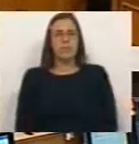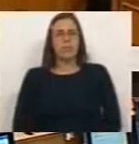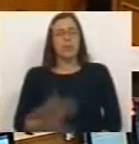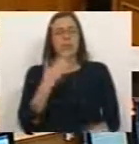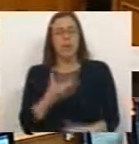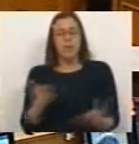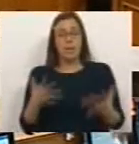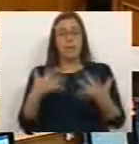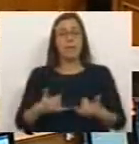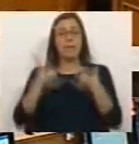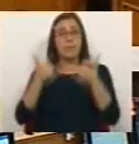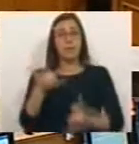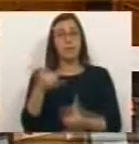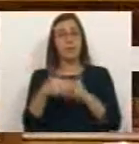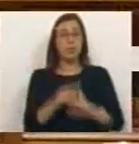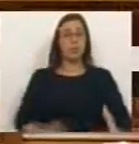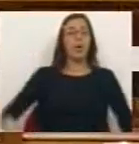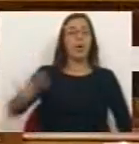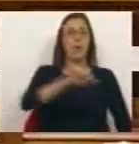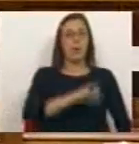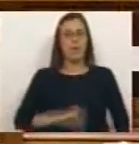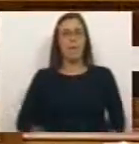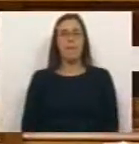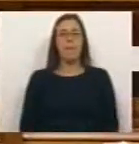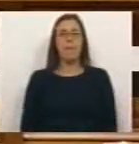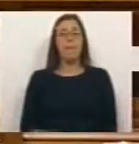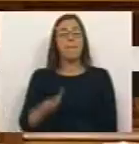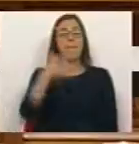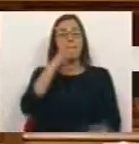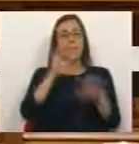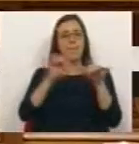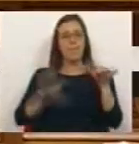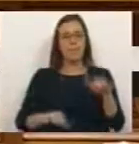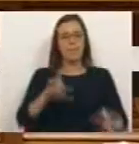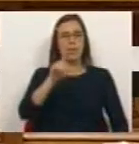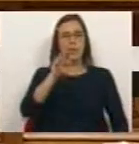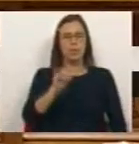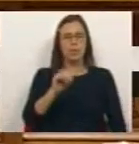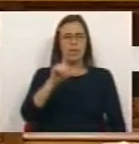Muito obrigado. Vamos passar à segunda ronda. Primeira intervenção do Sr. Deputado Luís Leite Ramos.